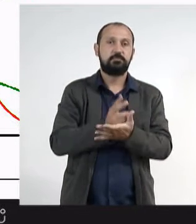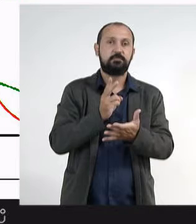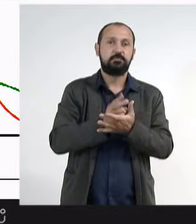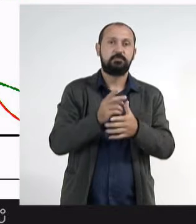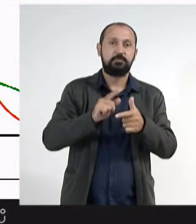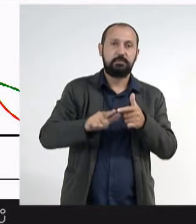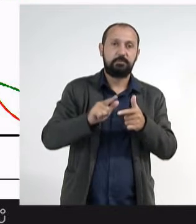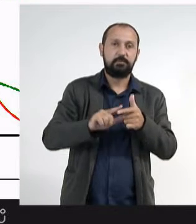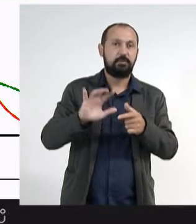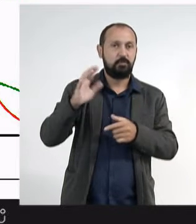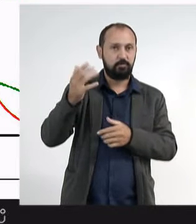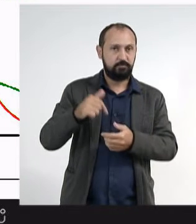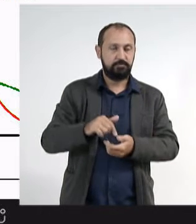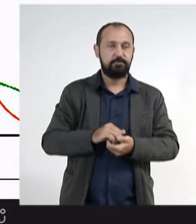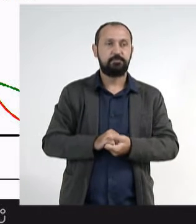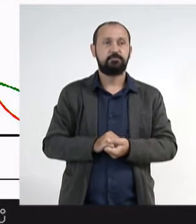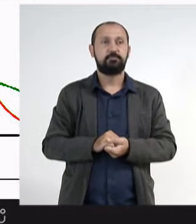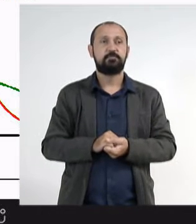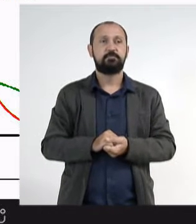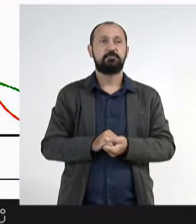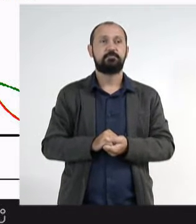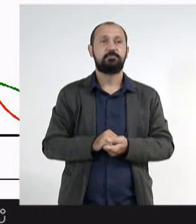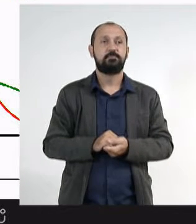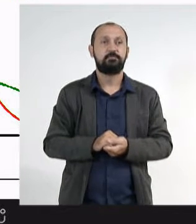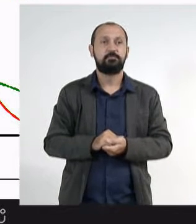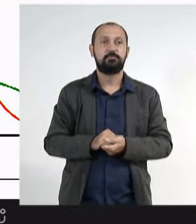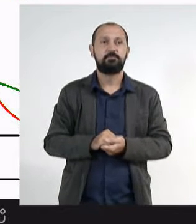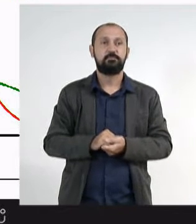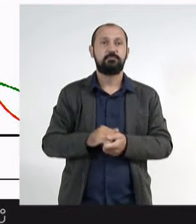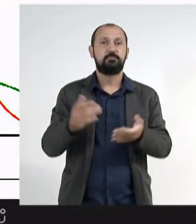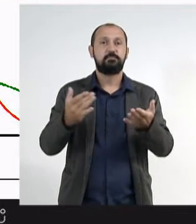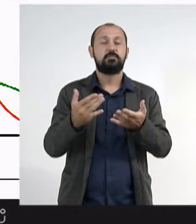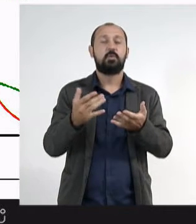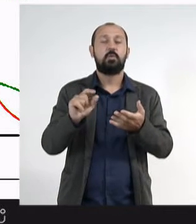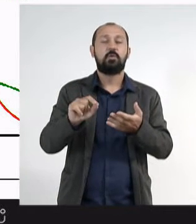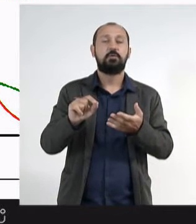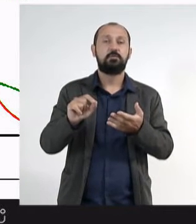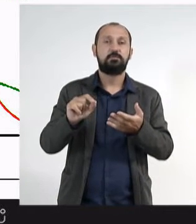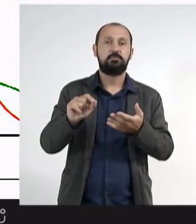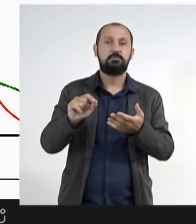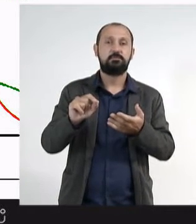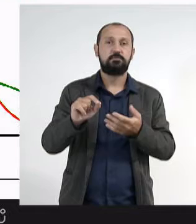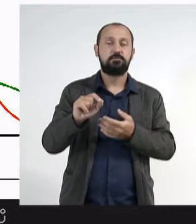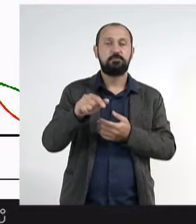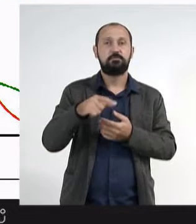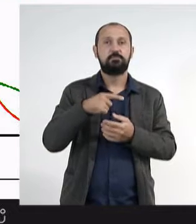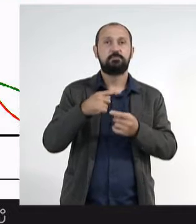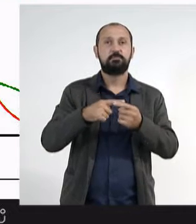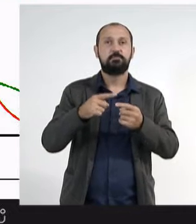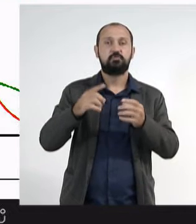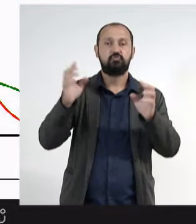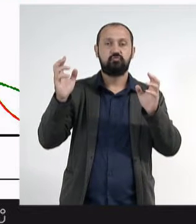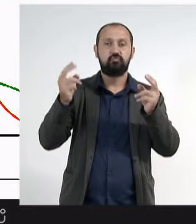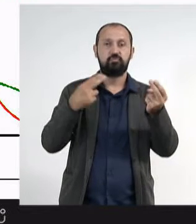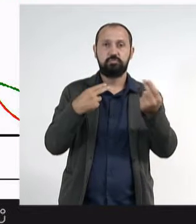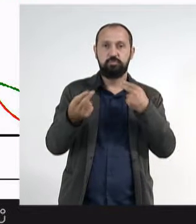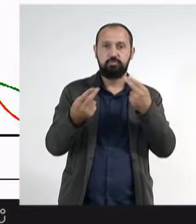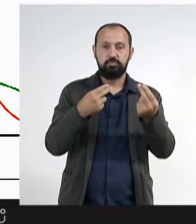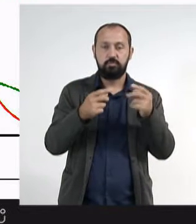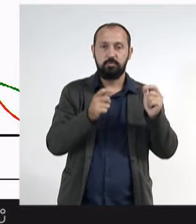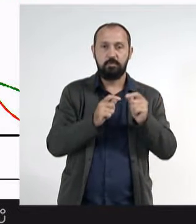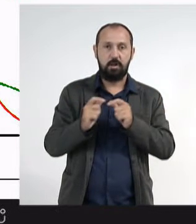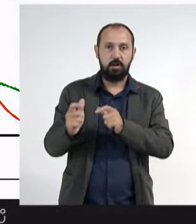esse tipo de problema. E a drenagem urbana, que é a inundação que ocorre em função da urbanização dos